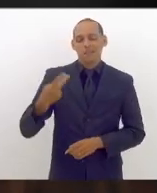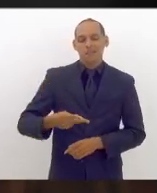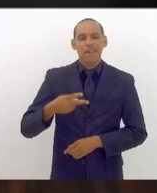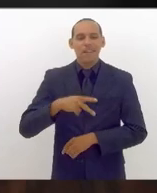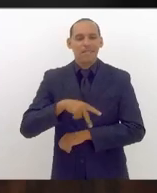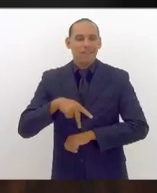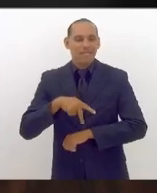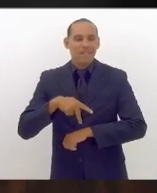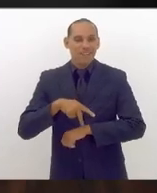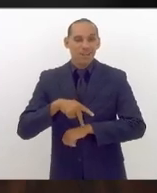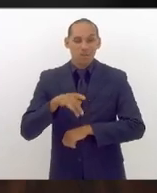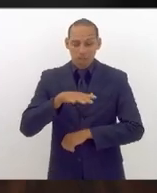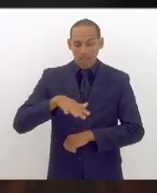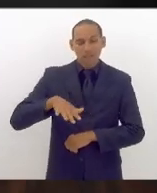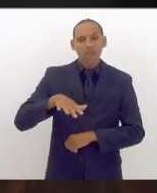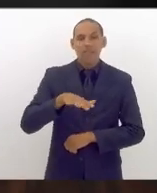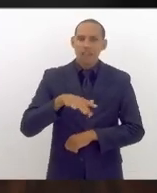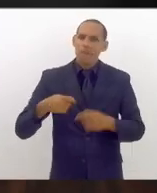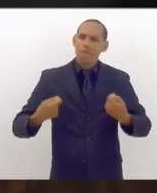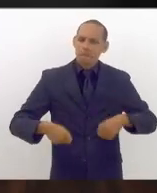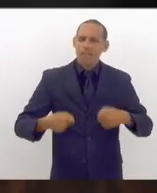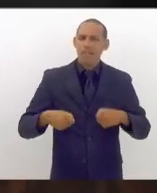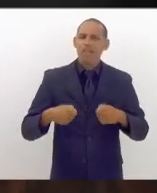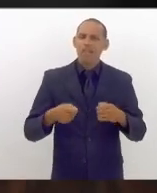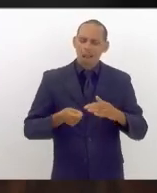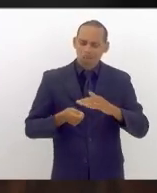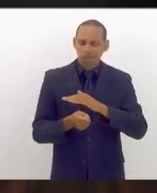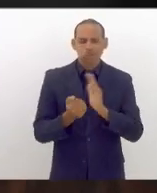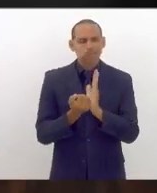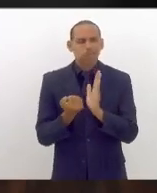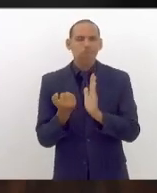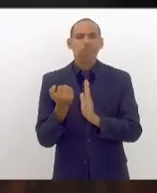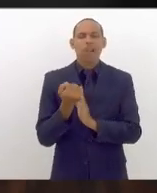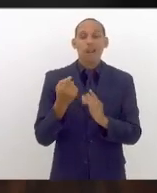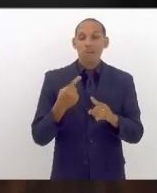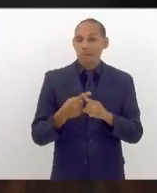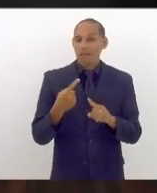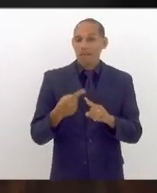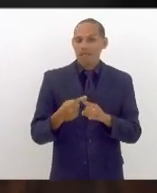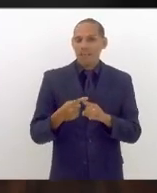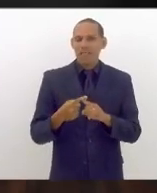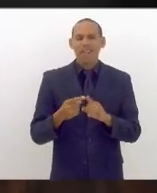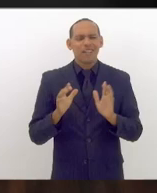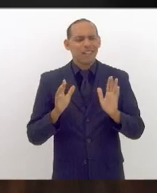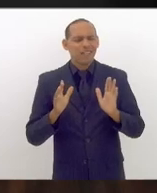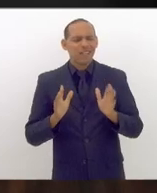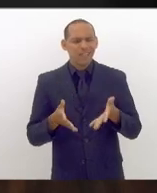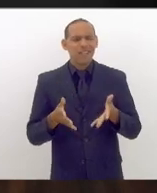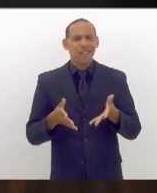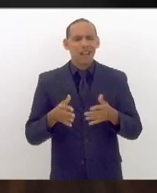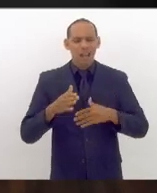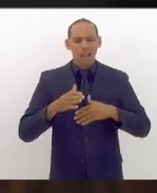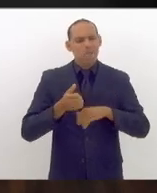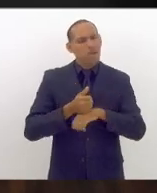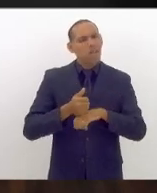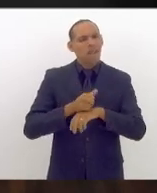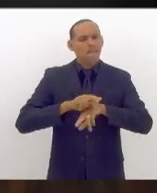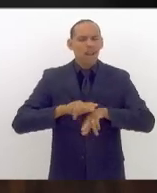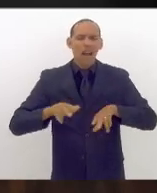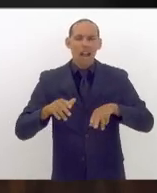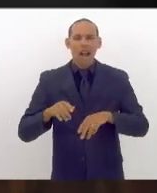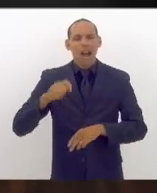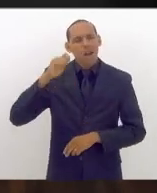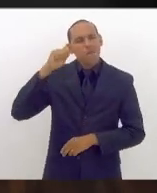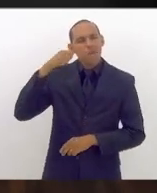nessa área que deve ser cada vez mais investido porque dela já saíram grandes profissionais Grandes Atores